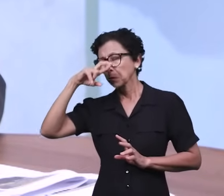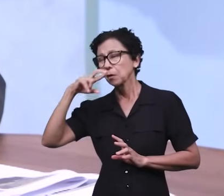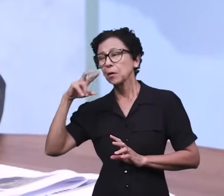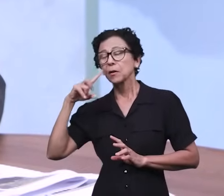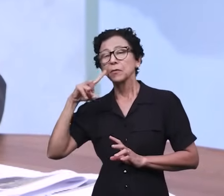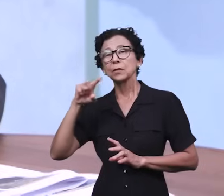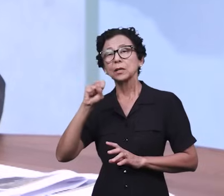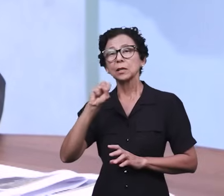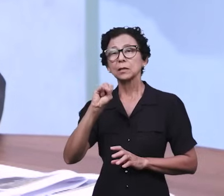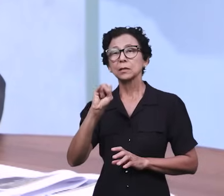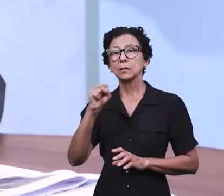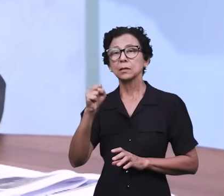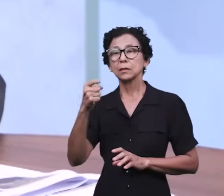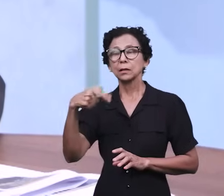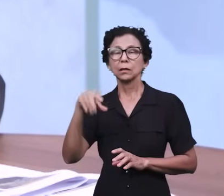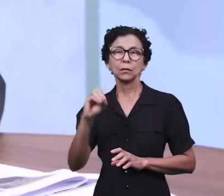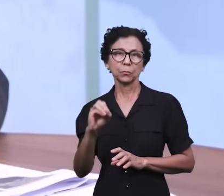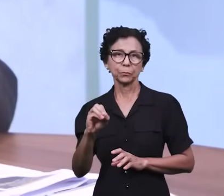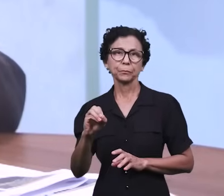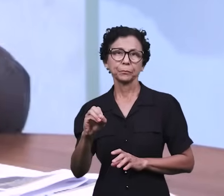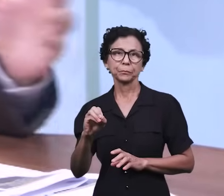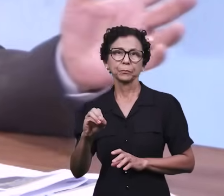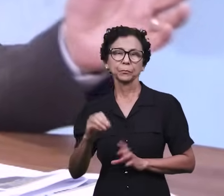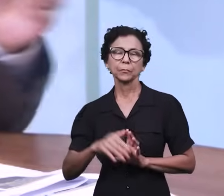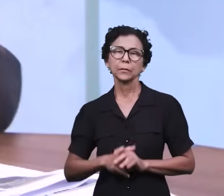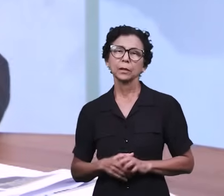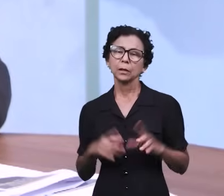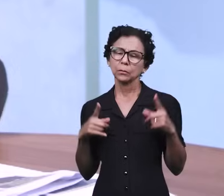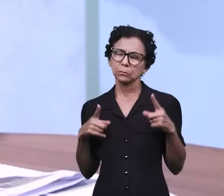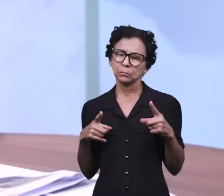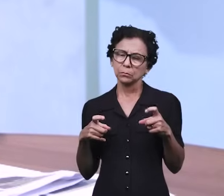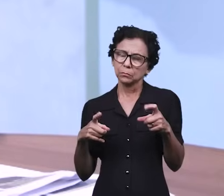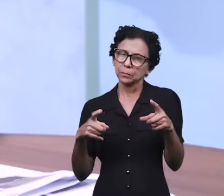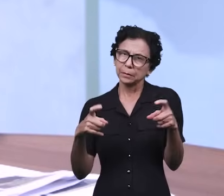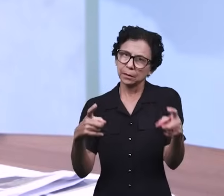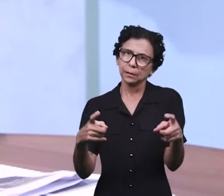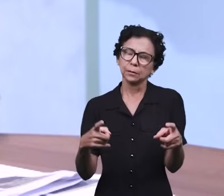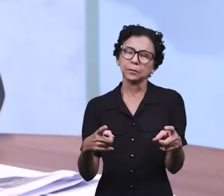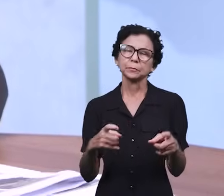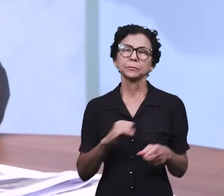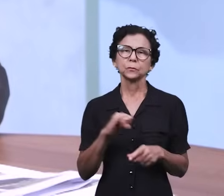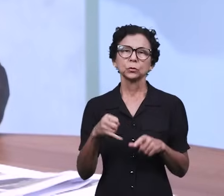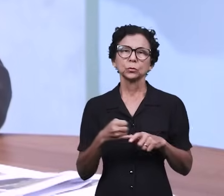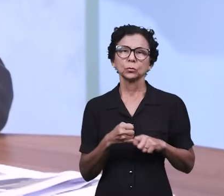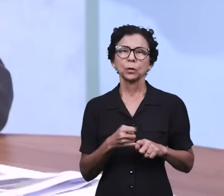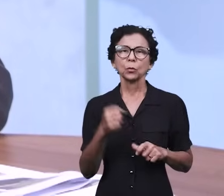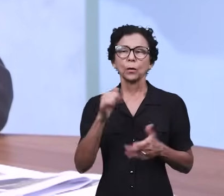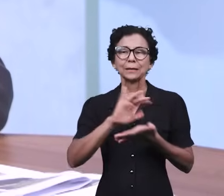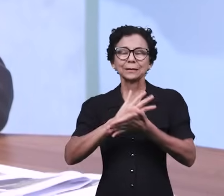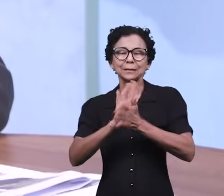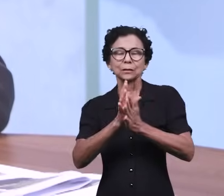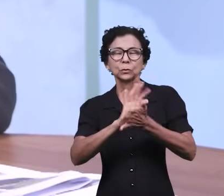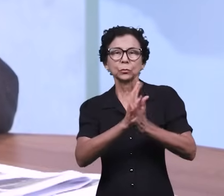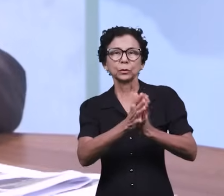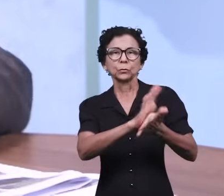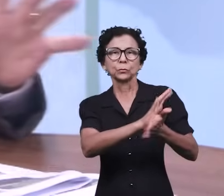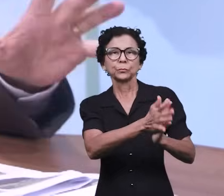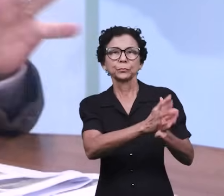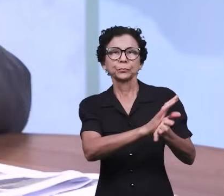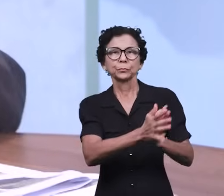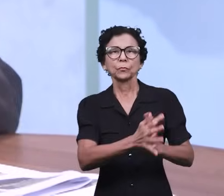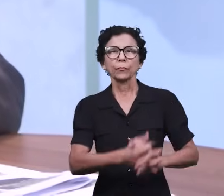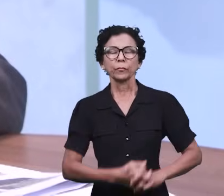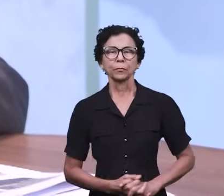batalha de Bet-Horon, onde Josué quase que exterminou os jebuseus, não